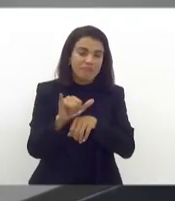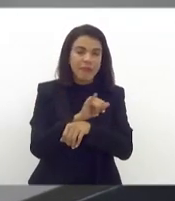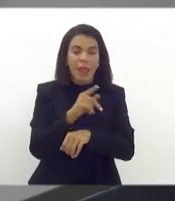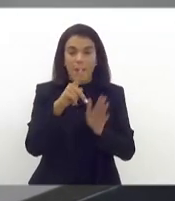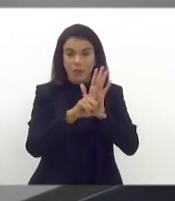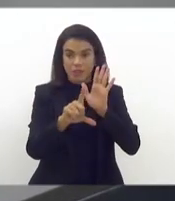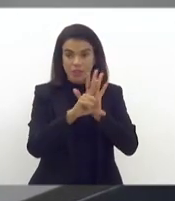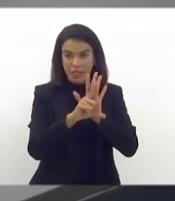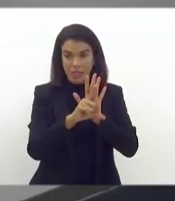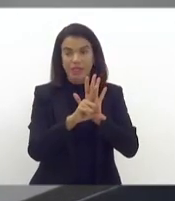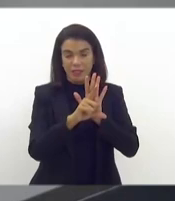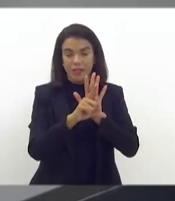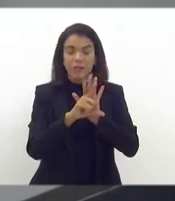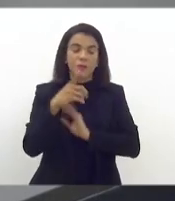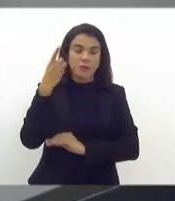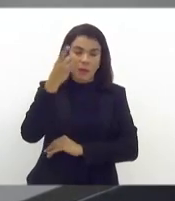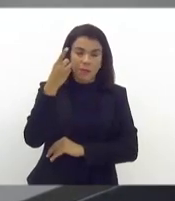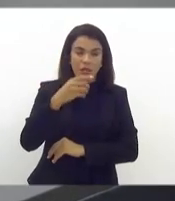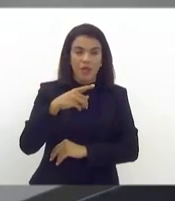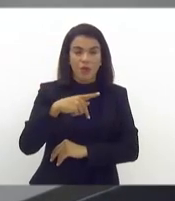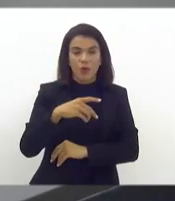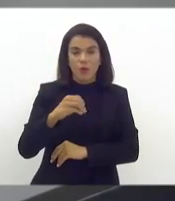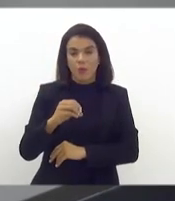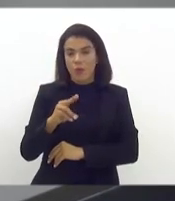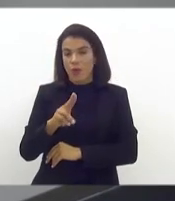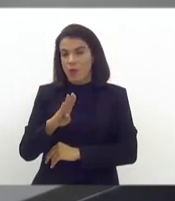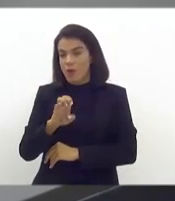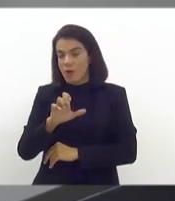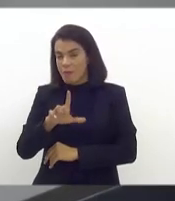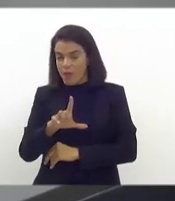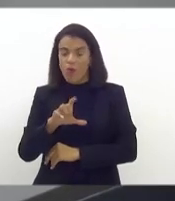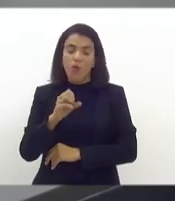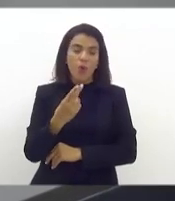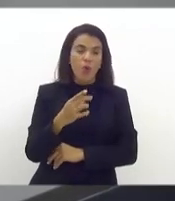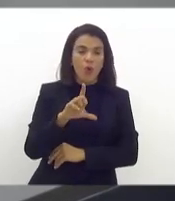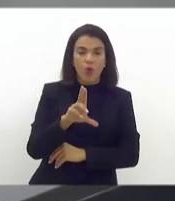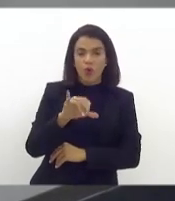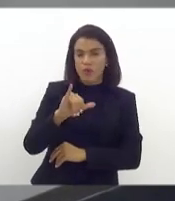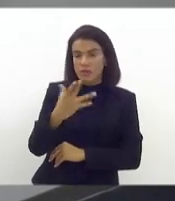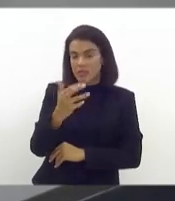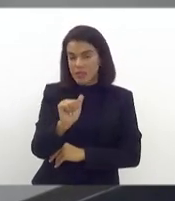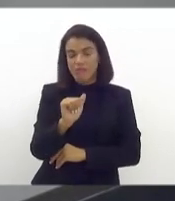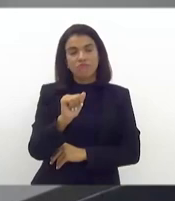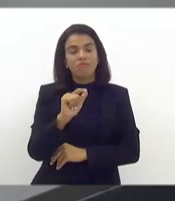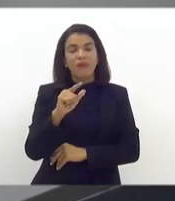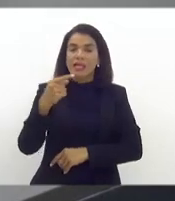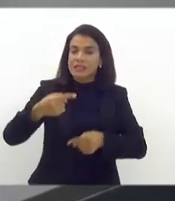PL do deputado Pobel, ou deputada Lucinha, ou deputado Canella, o fato é que essa discussão vai